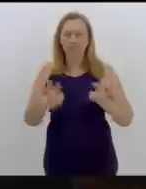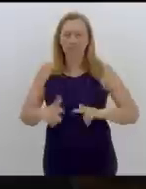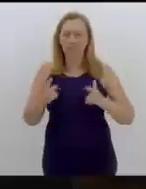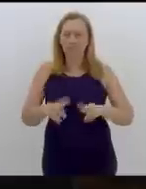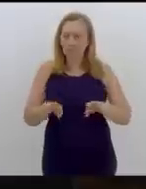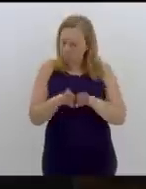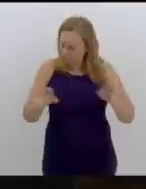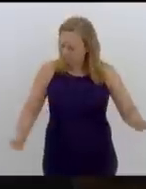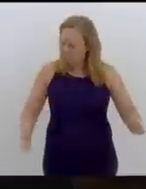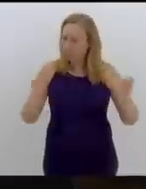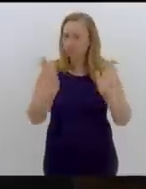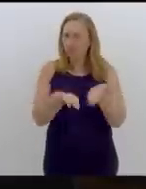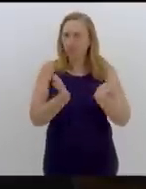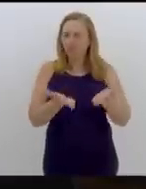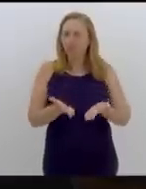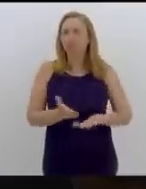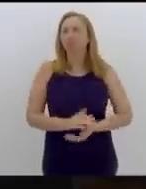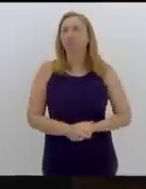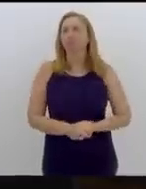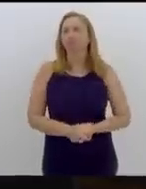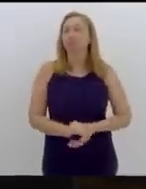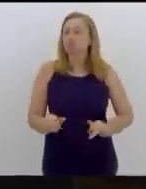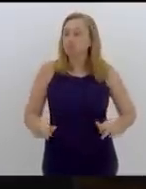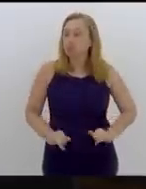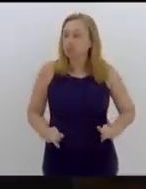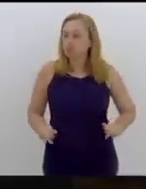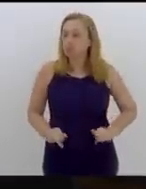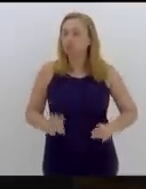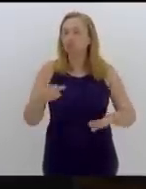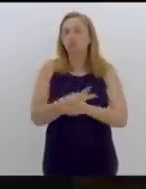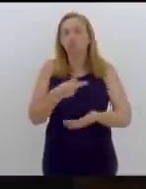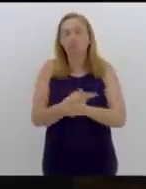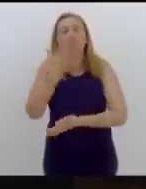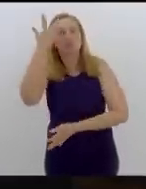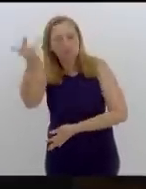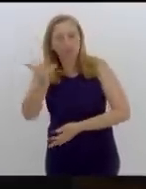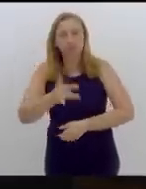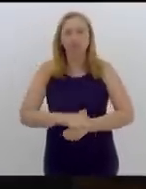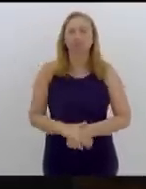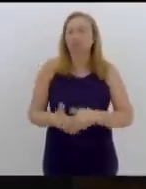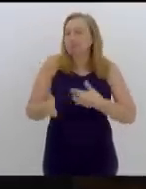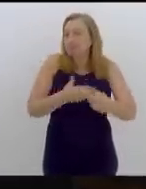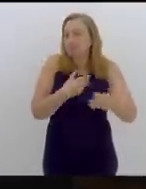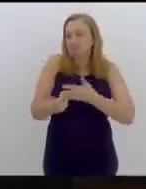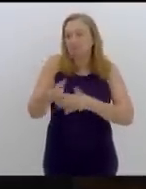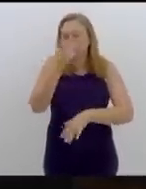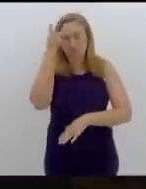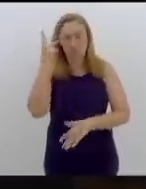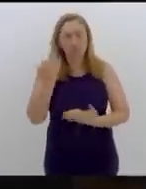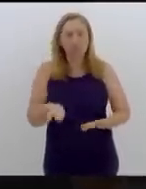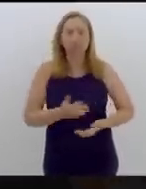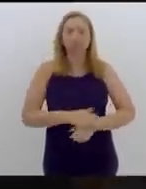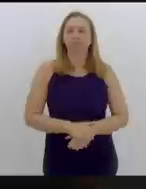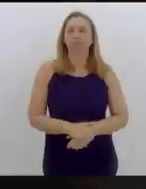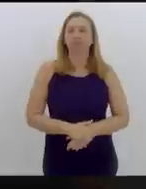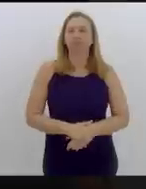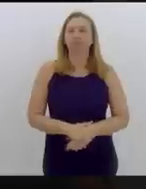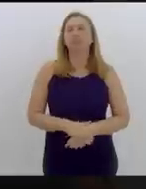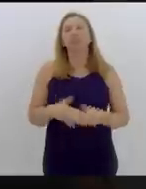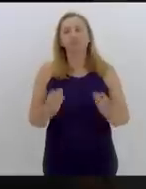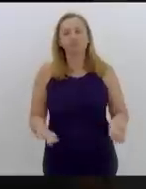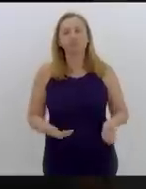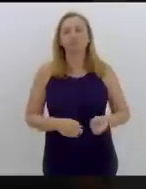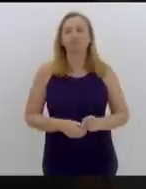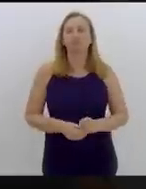nessa mesa hoje está sujeita sofrer uma covardia amanhã qualquer um está sujeito a isso então